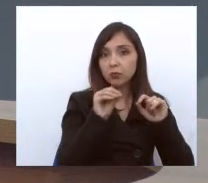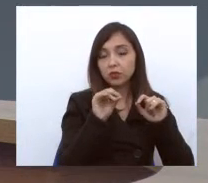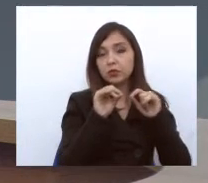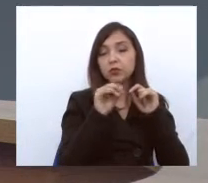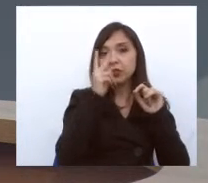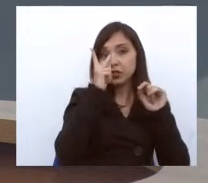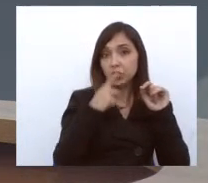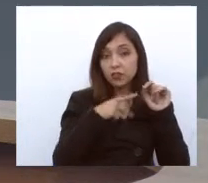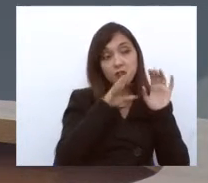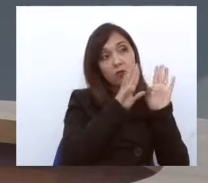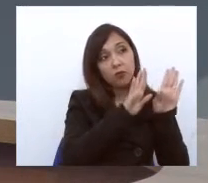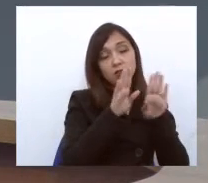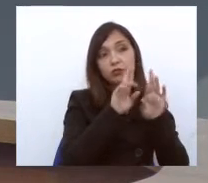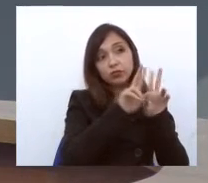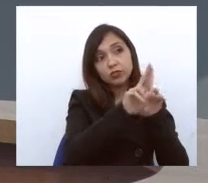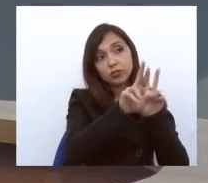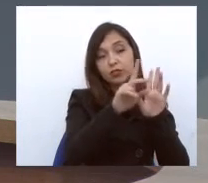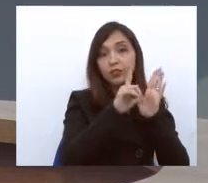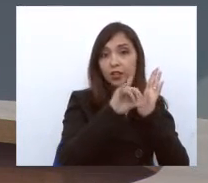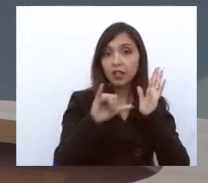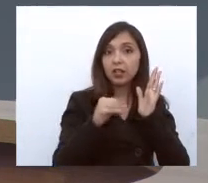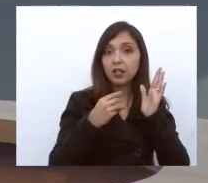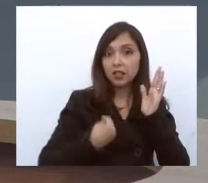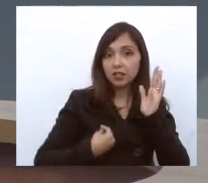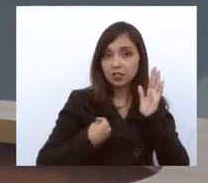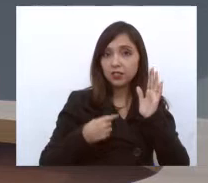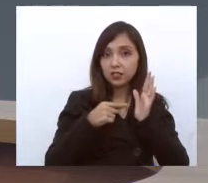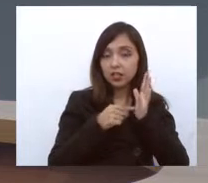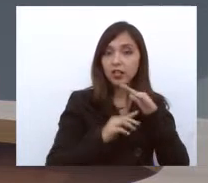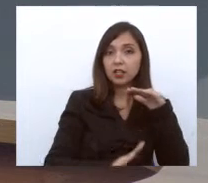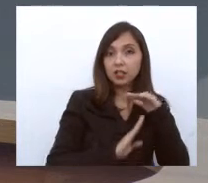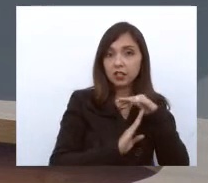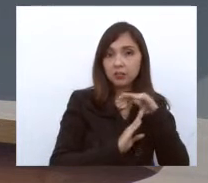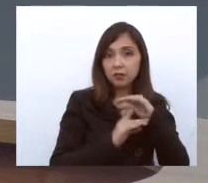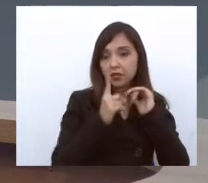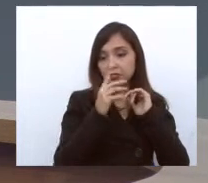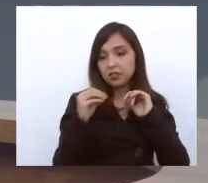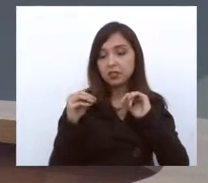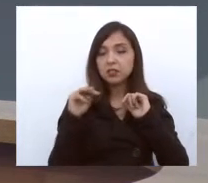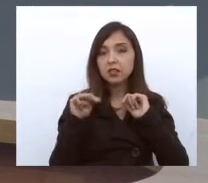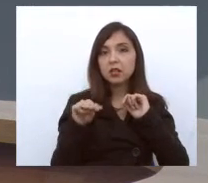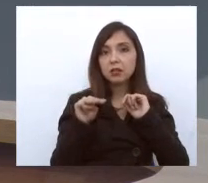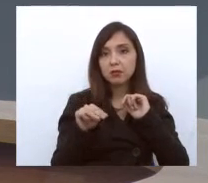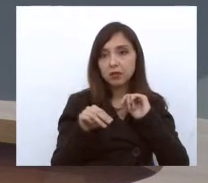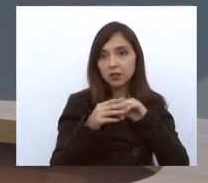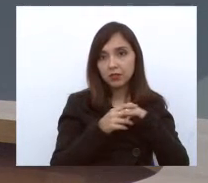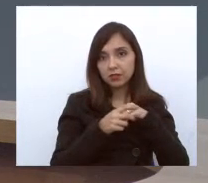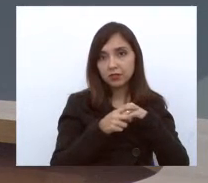individuais diferente da lei existente que limita em 100 metros.